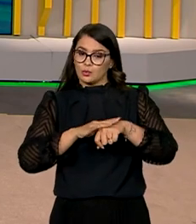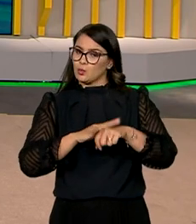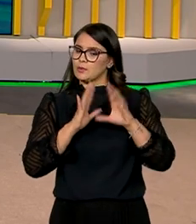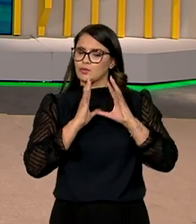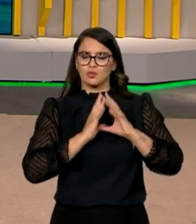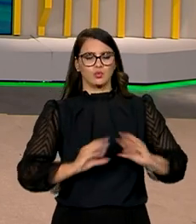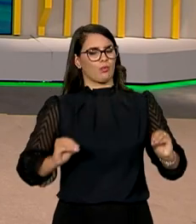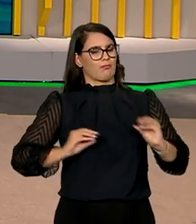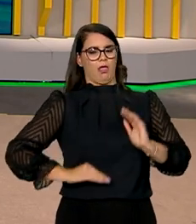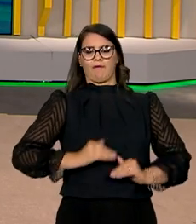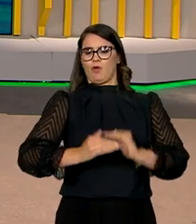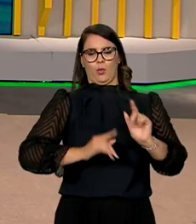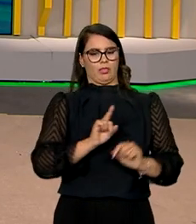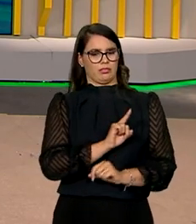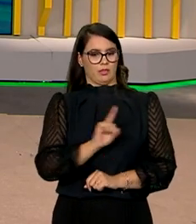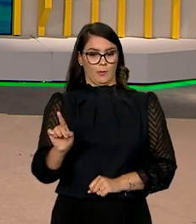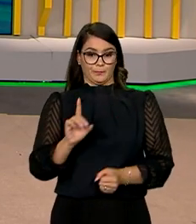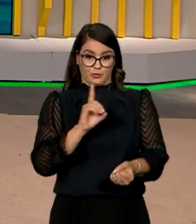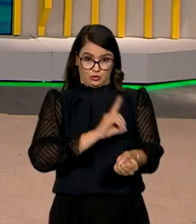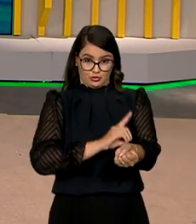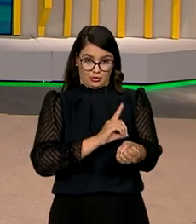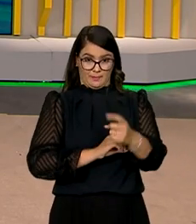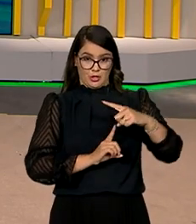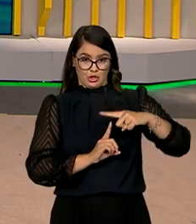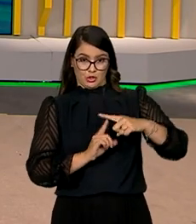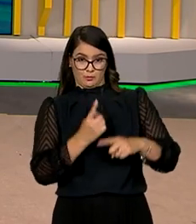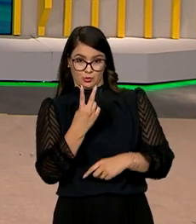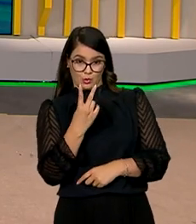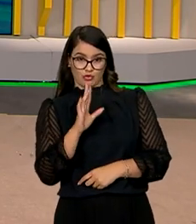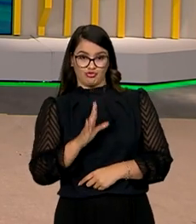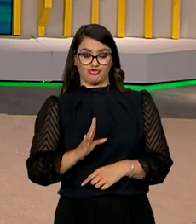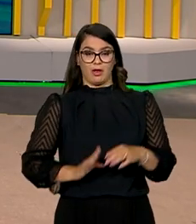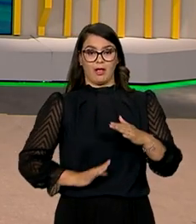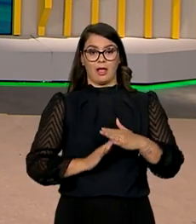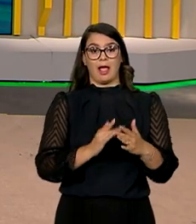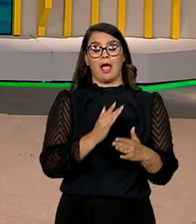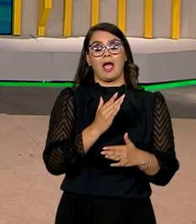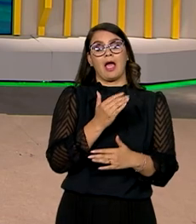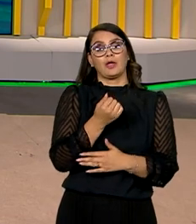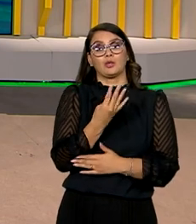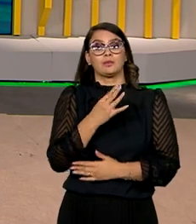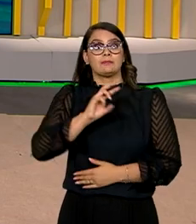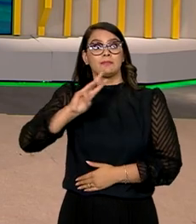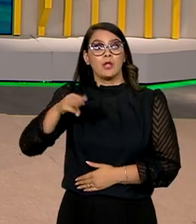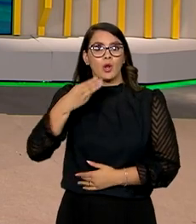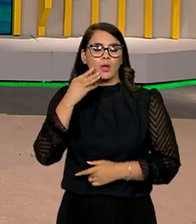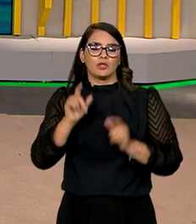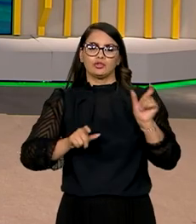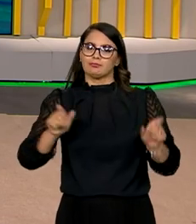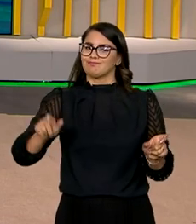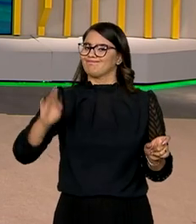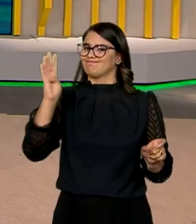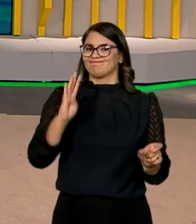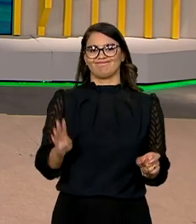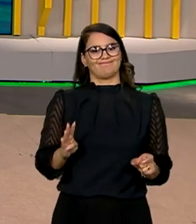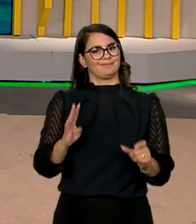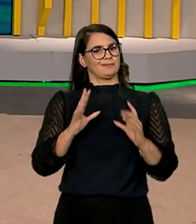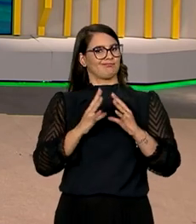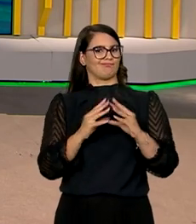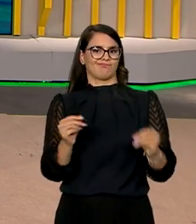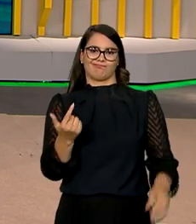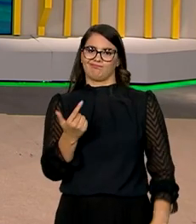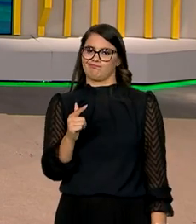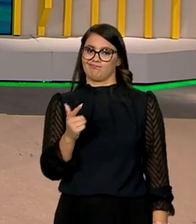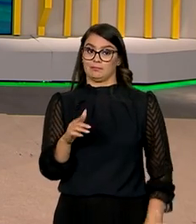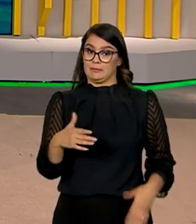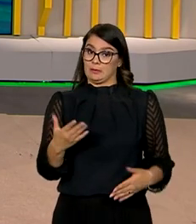se manifeste. O diabetes tipo 2 já acomete mais de 14 milhões de brasileiros e não tem cura. Então, o